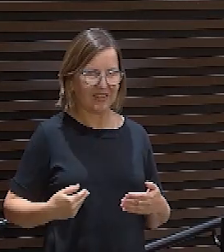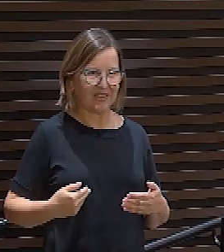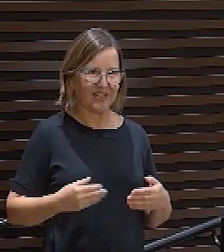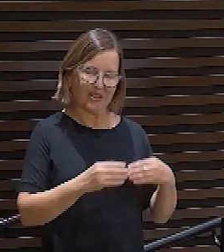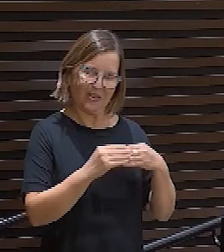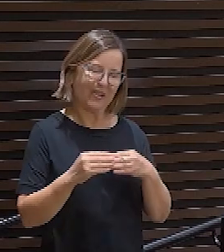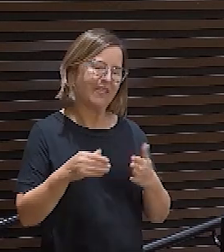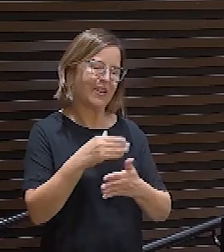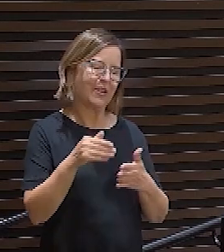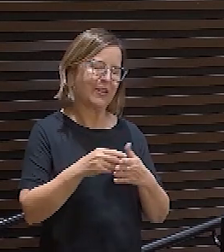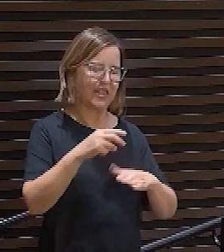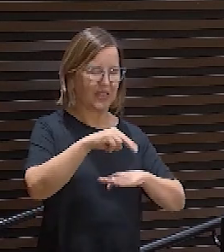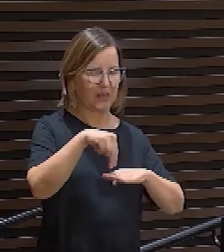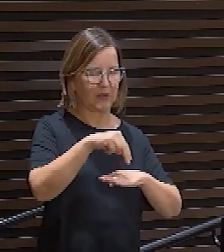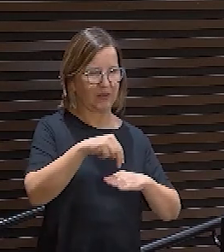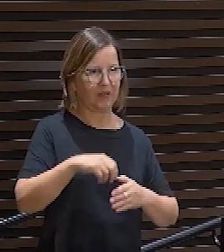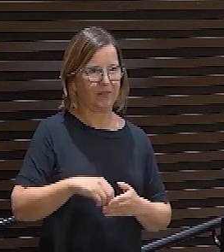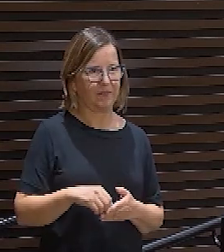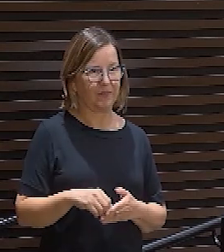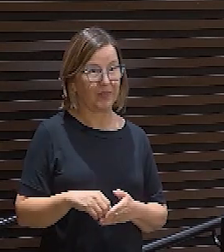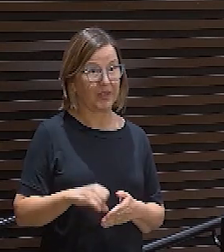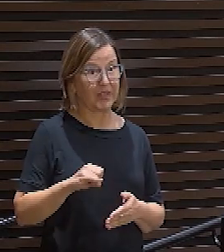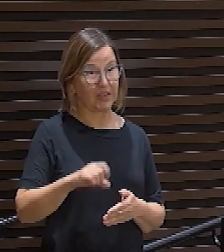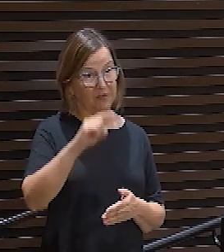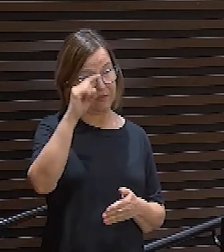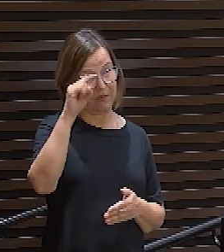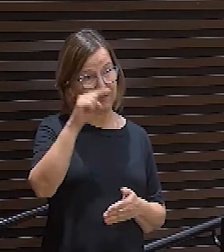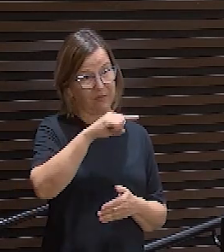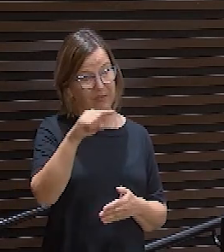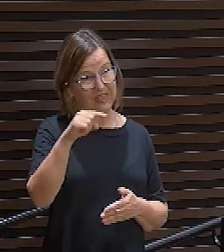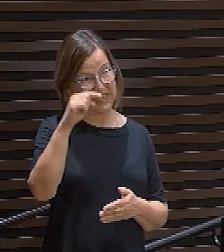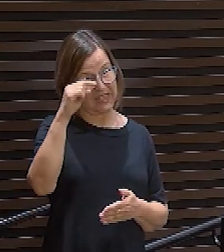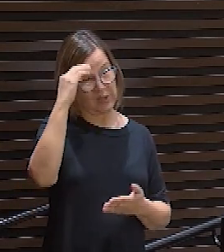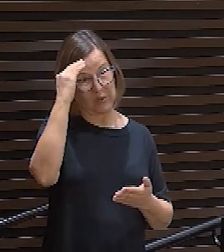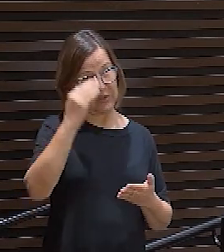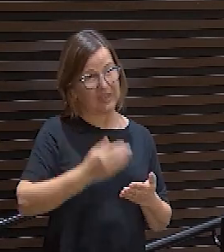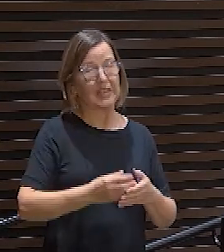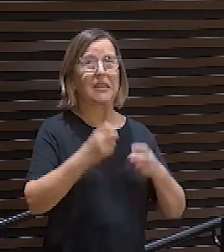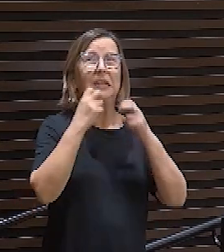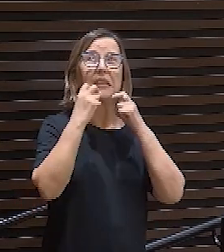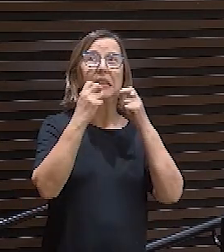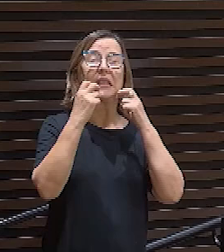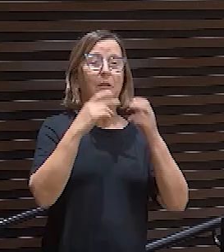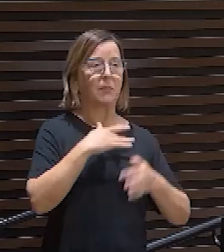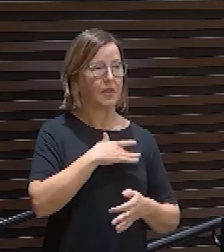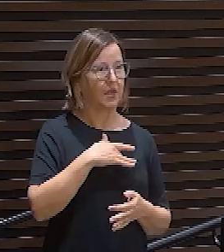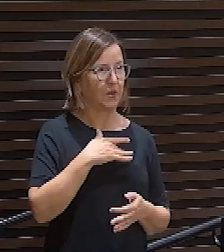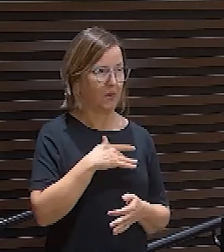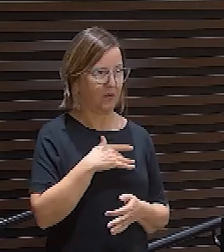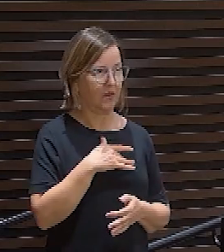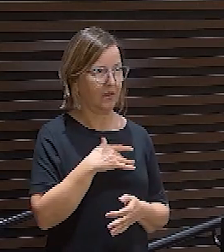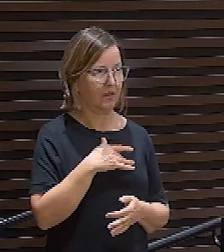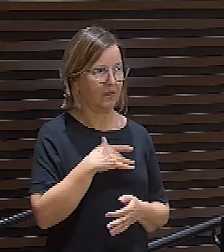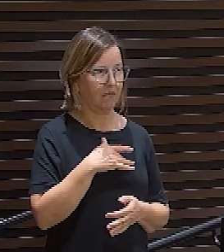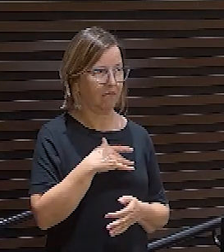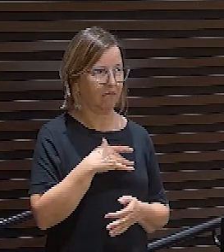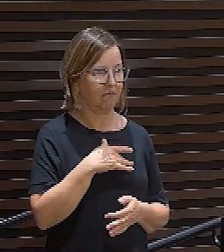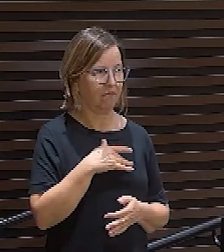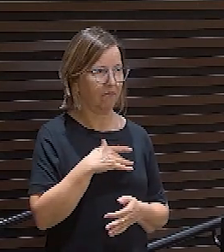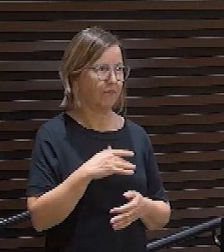crê, pede clemência. Clame por misericórdia. Quem sabe Ele te